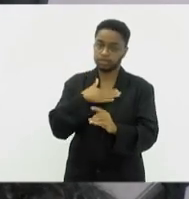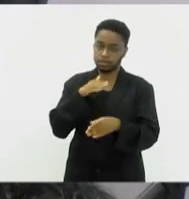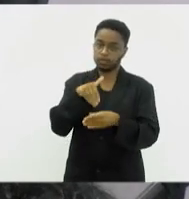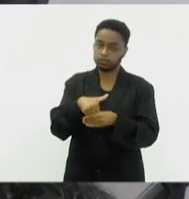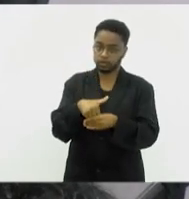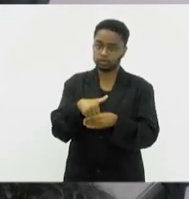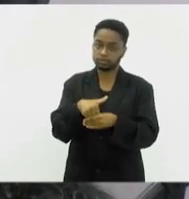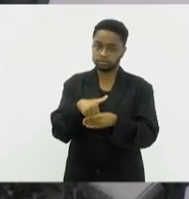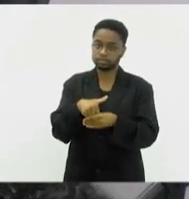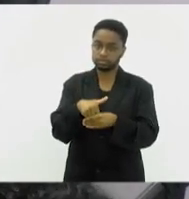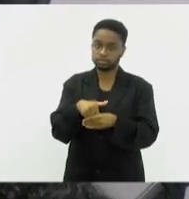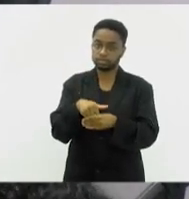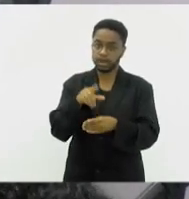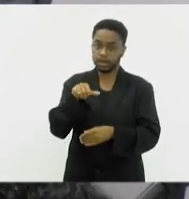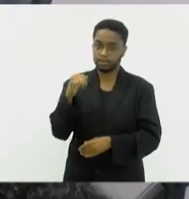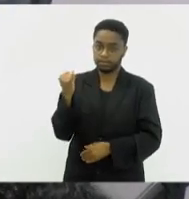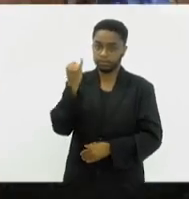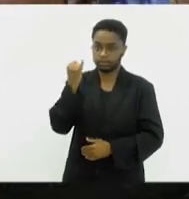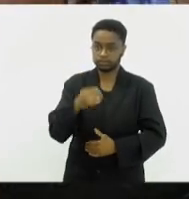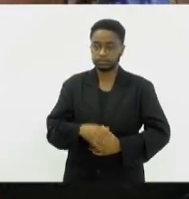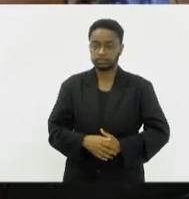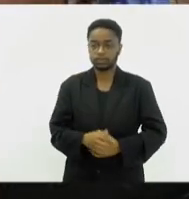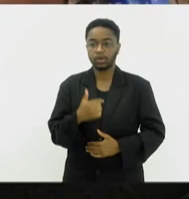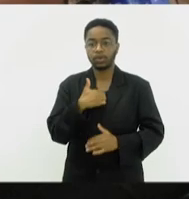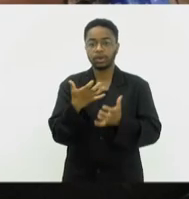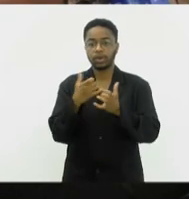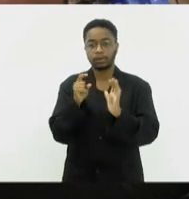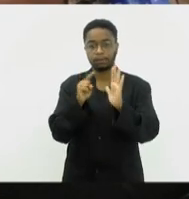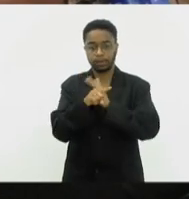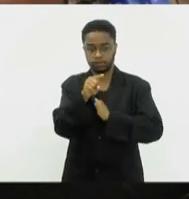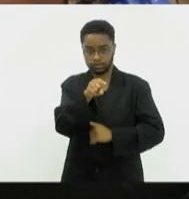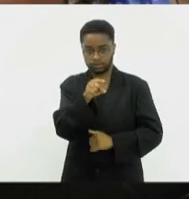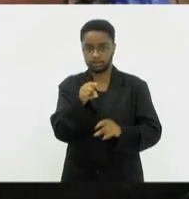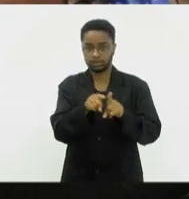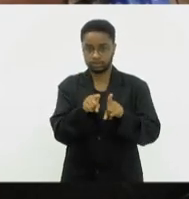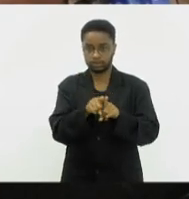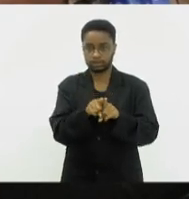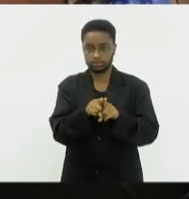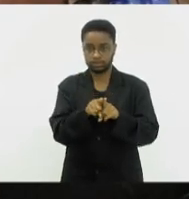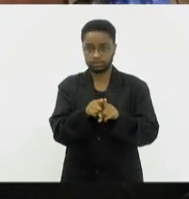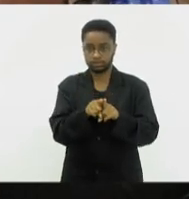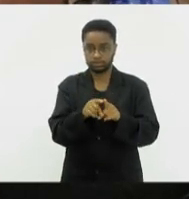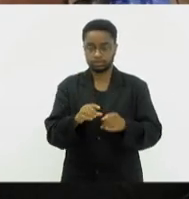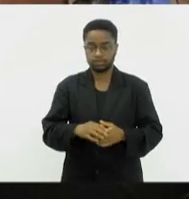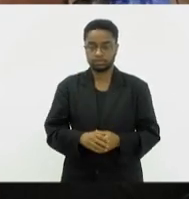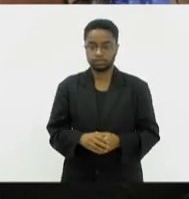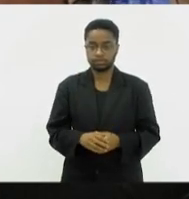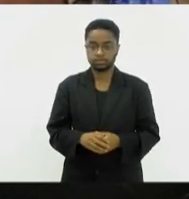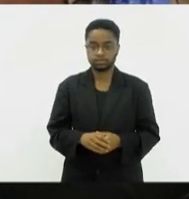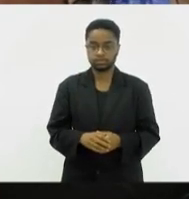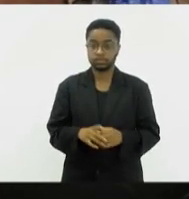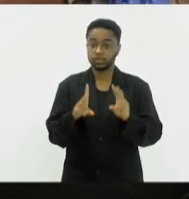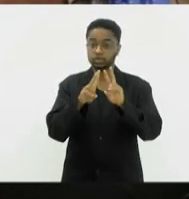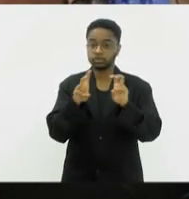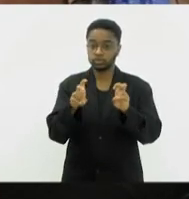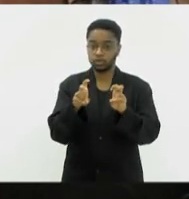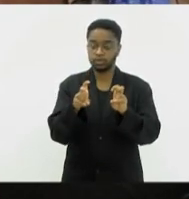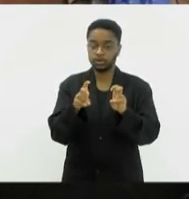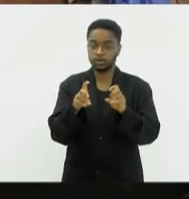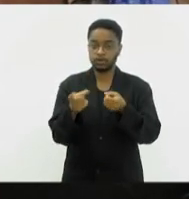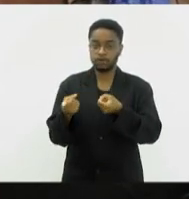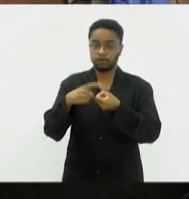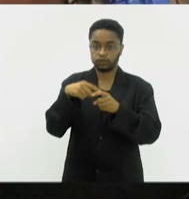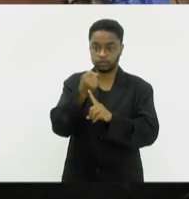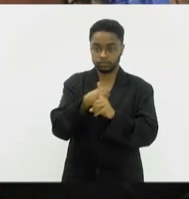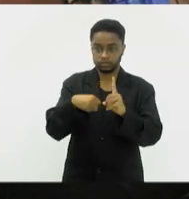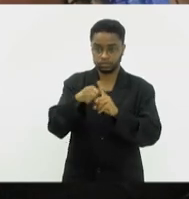ser substancial e decisivo para o meu voto. Eu queria também fazer uma pergunta a Vossa Excelência. Pergunta? A questão referente à reabilitação criminal. Se